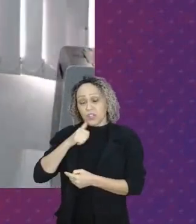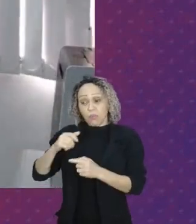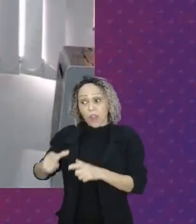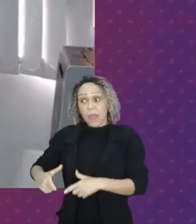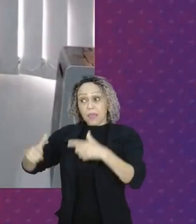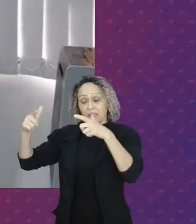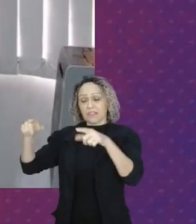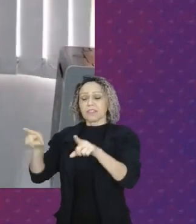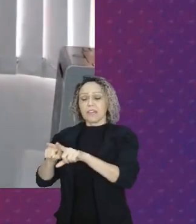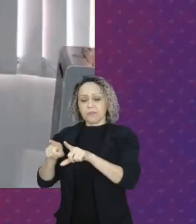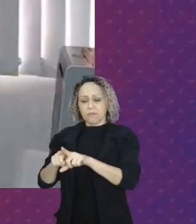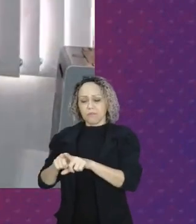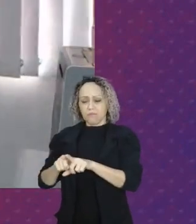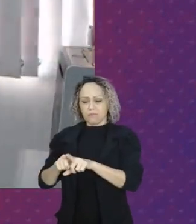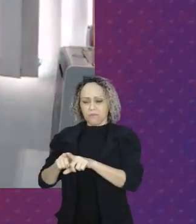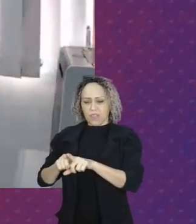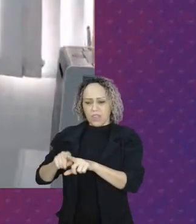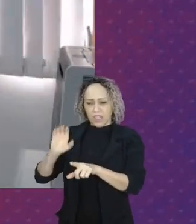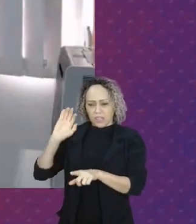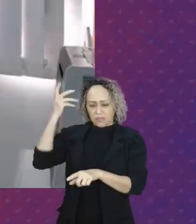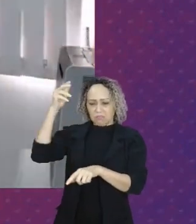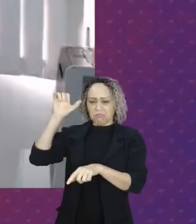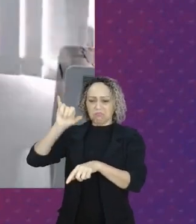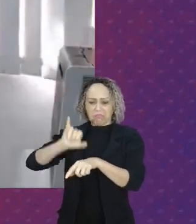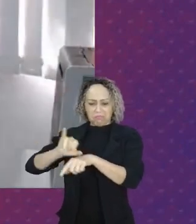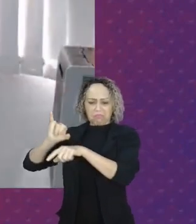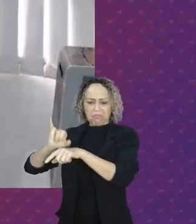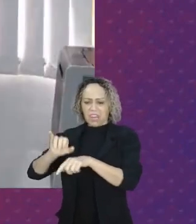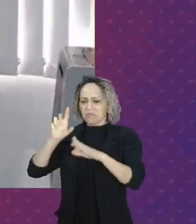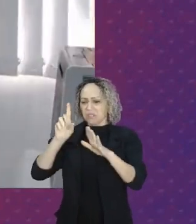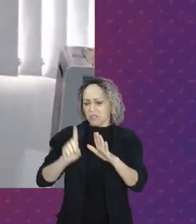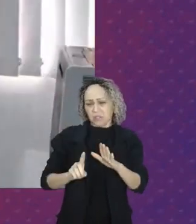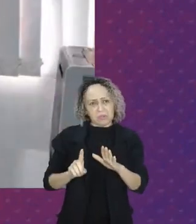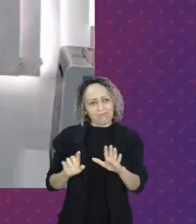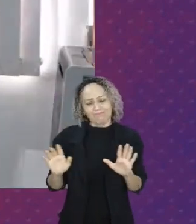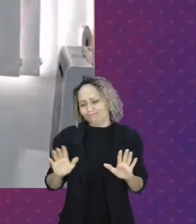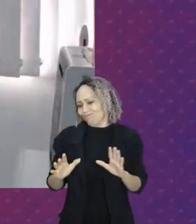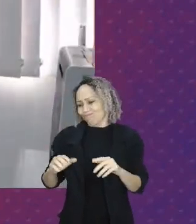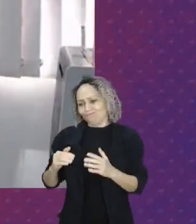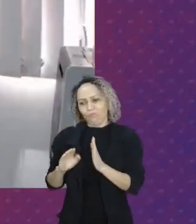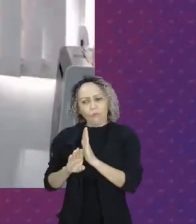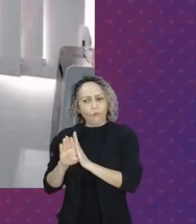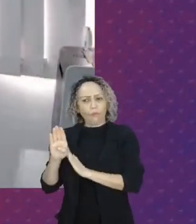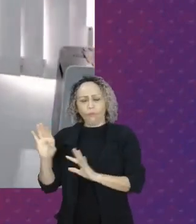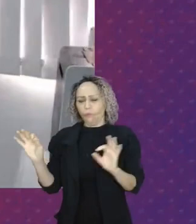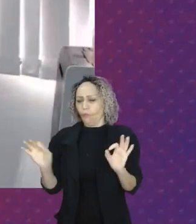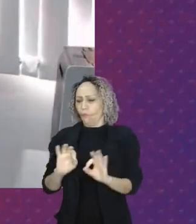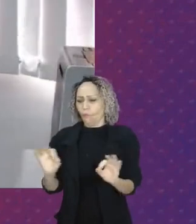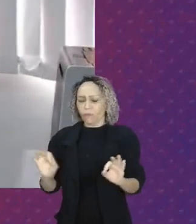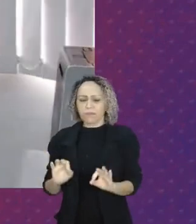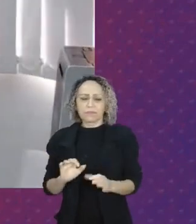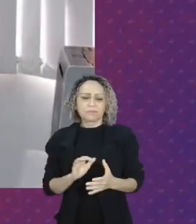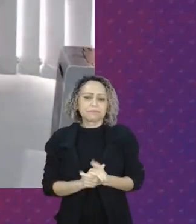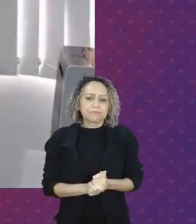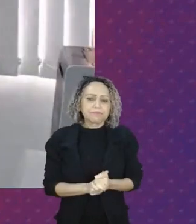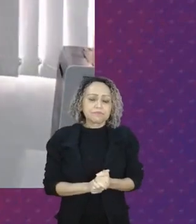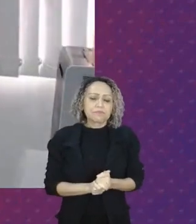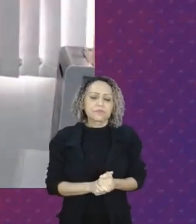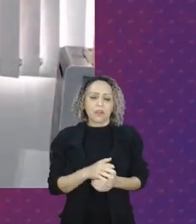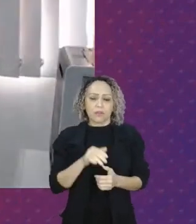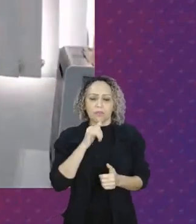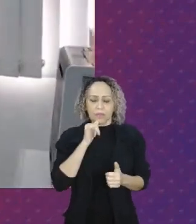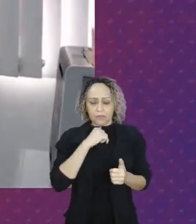maioria do nível, do primeiro escalão das secretarias